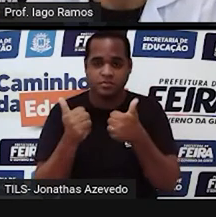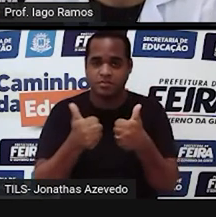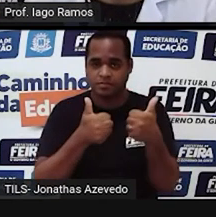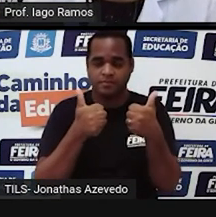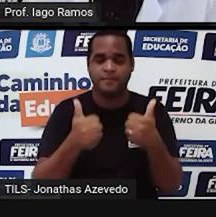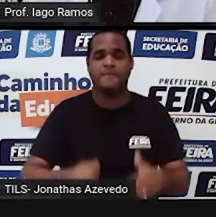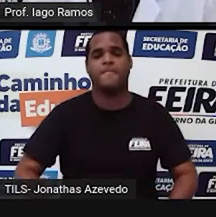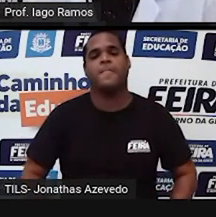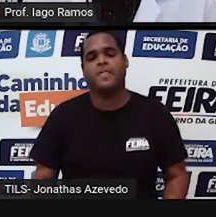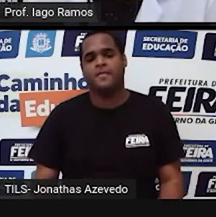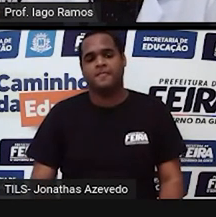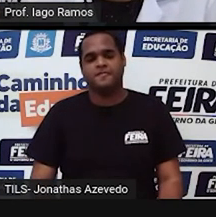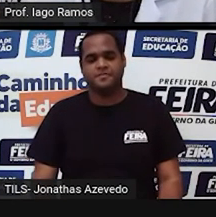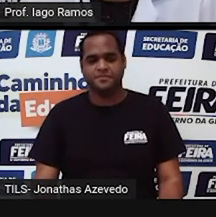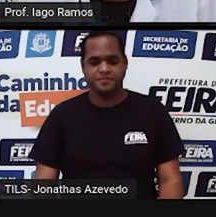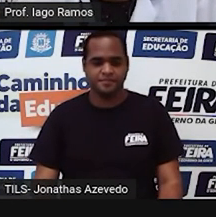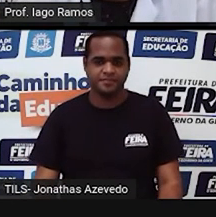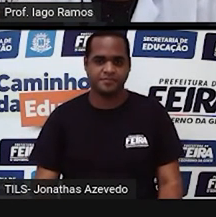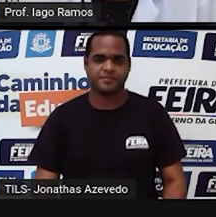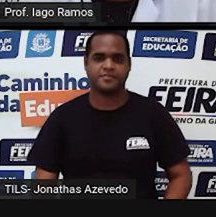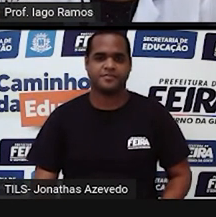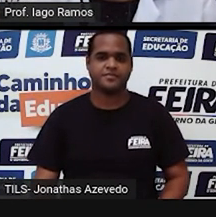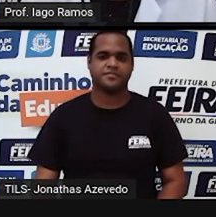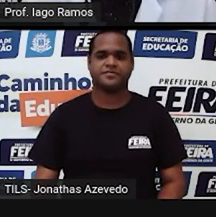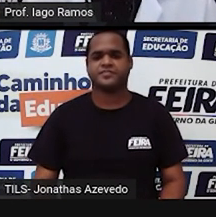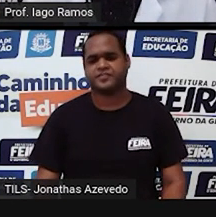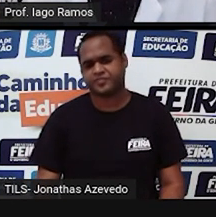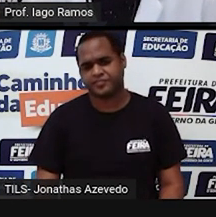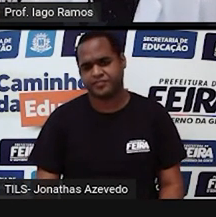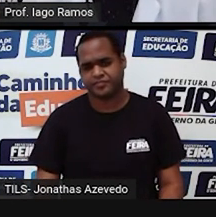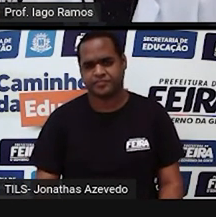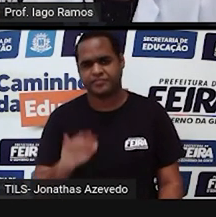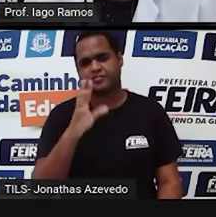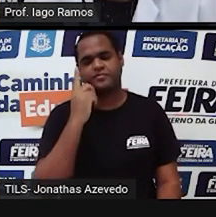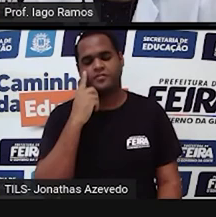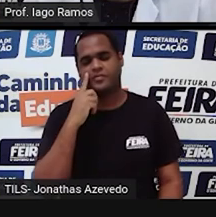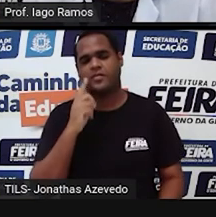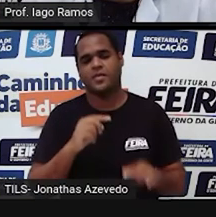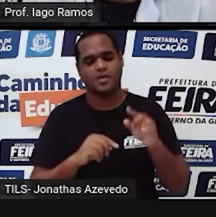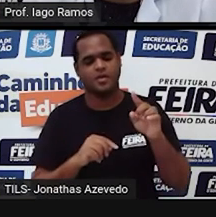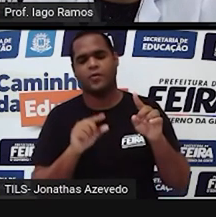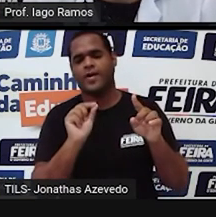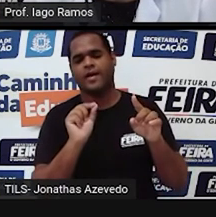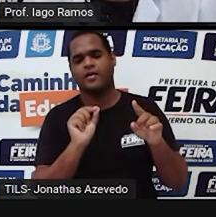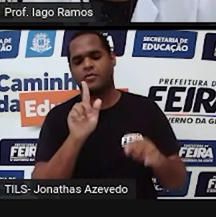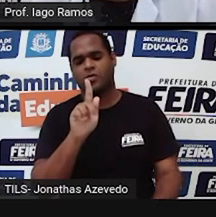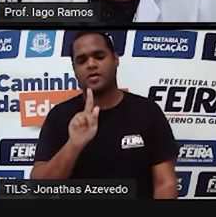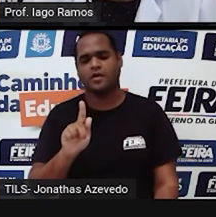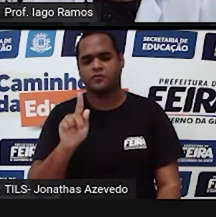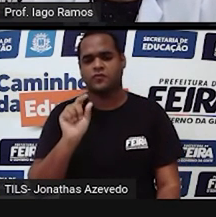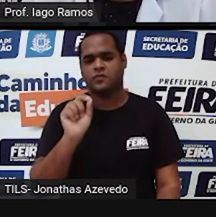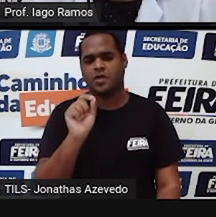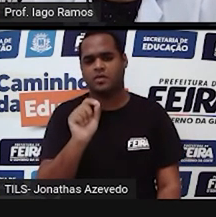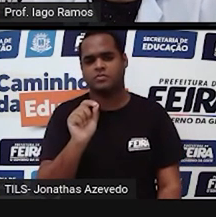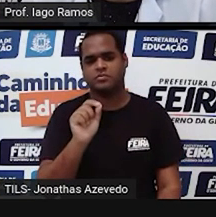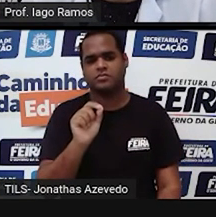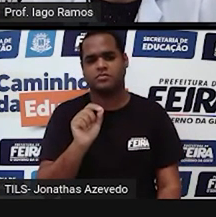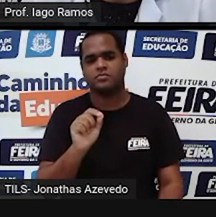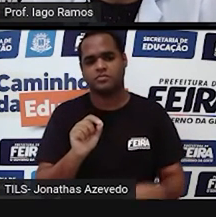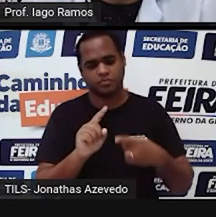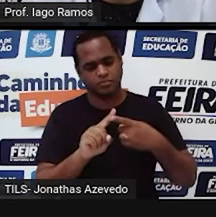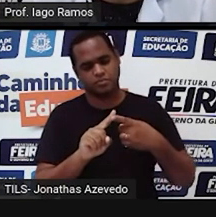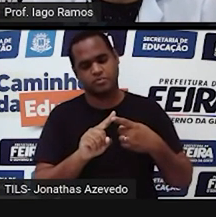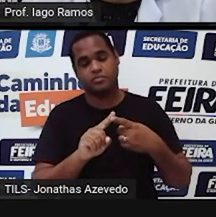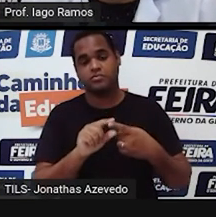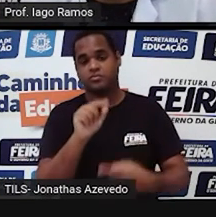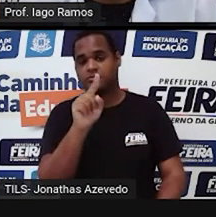bom? O gráfico da imagem é do tipo. Qual é o tipo de gráfico que está aparecendo aí na tela,